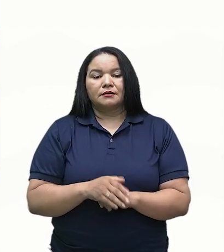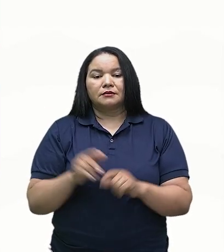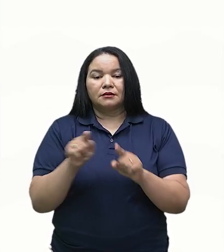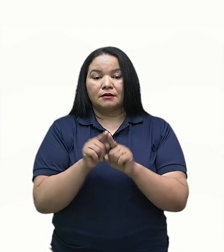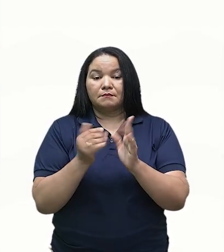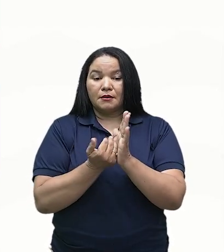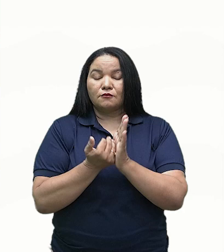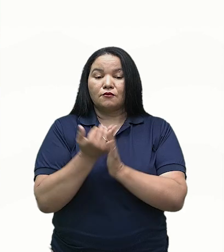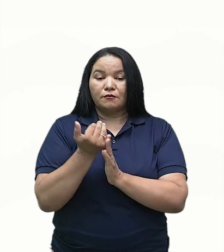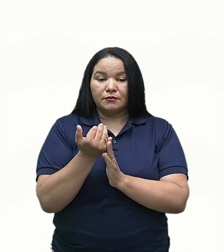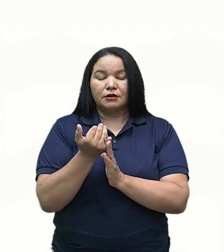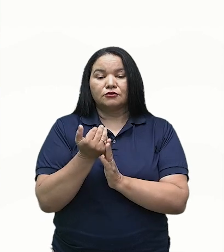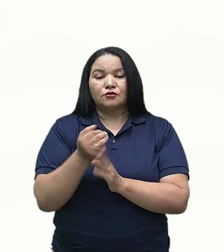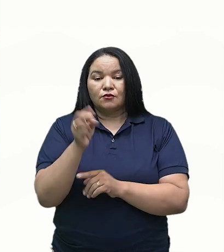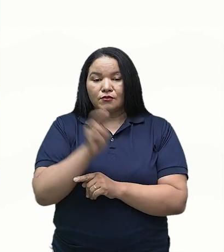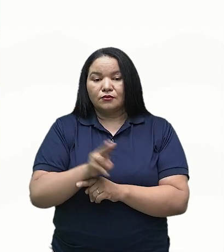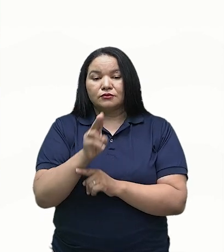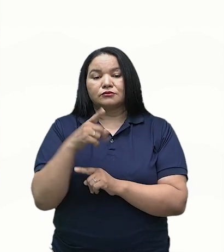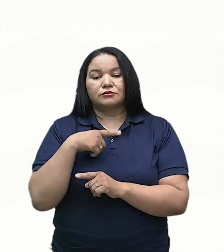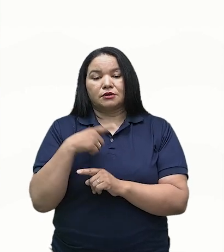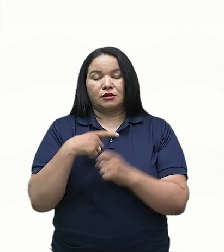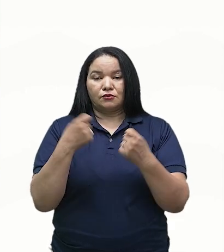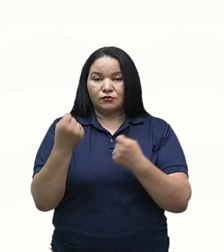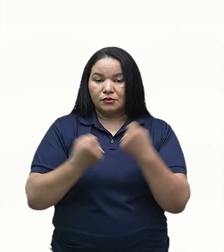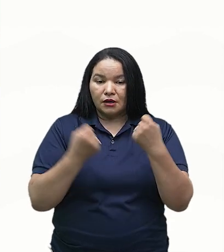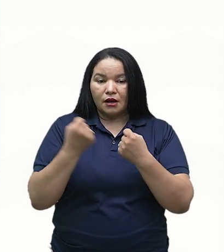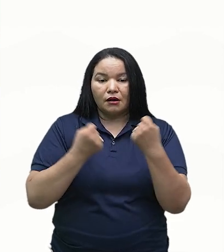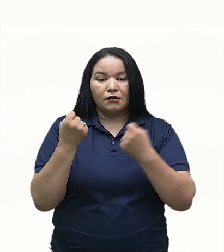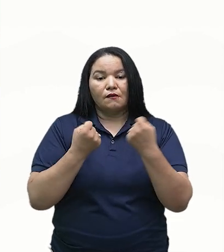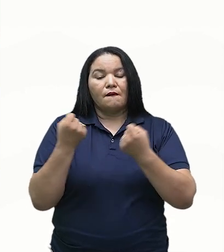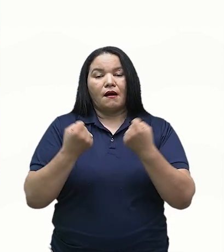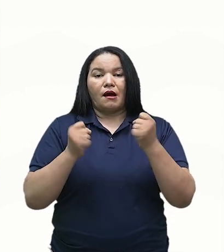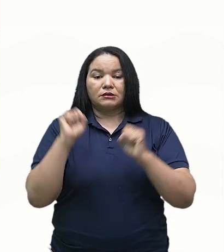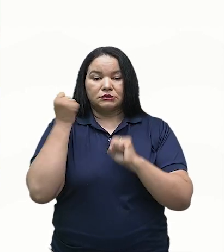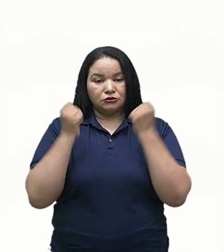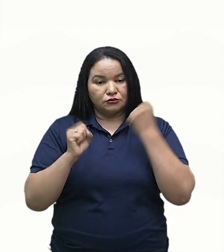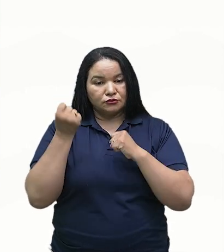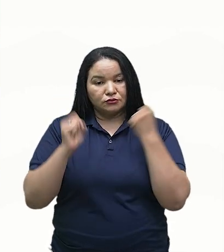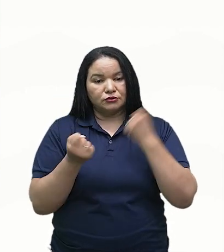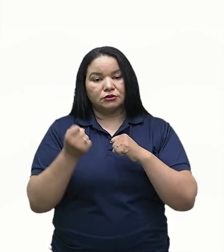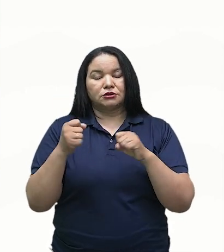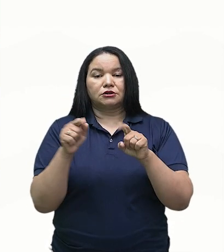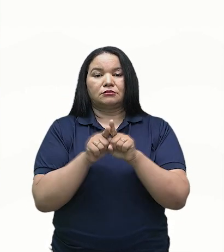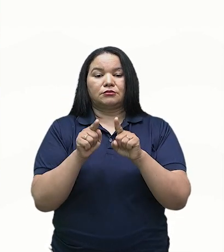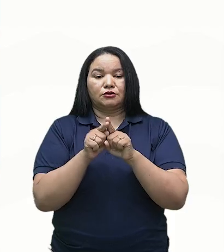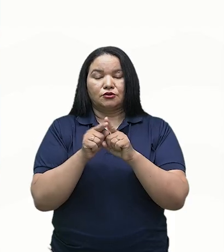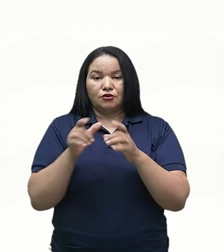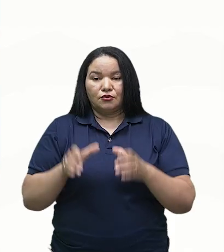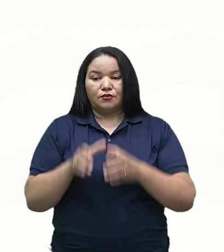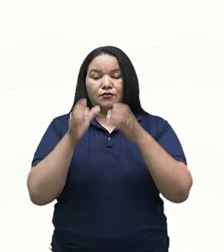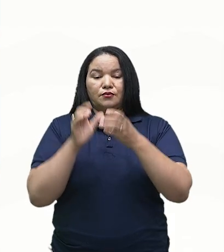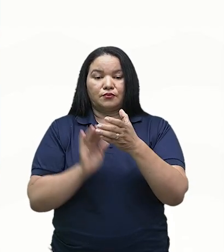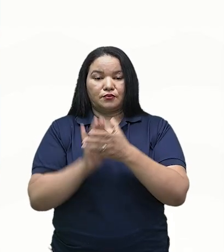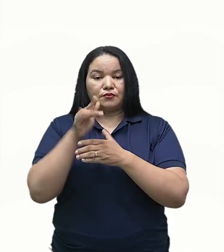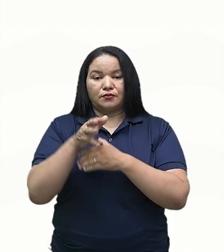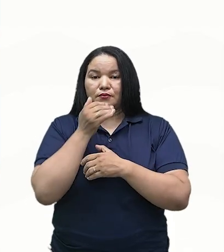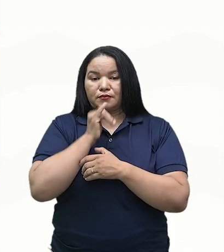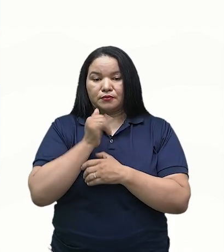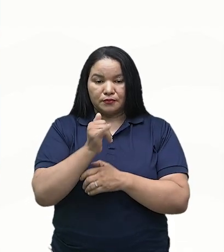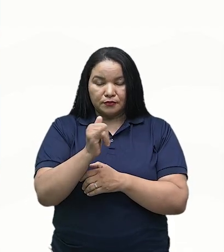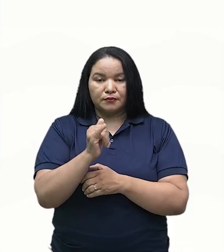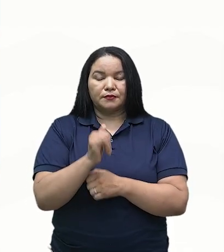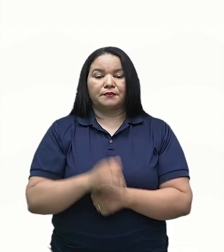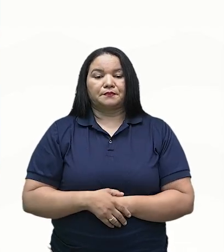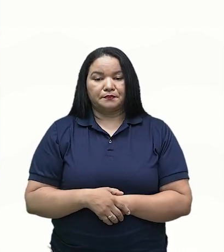desses combustíveis fósseis, nós temos aqui os carros, as indústrias e as usinas termoelétricas de geração de